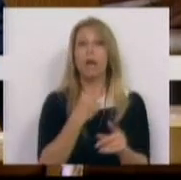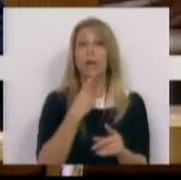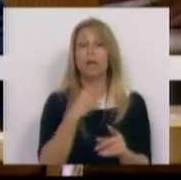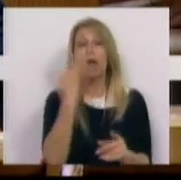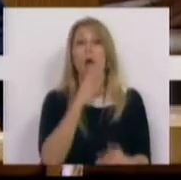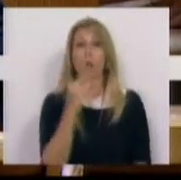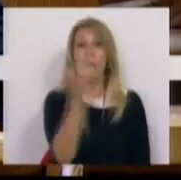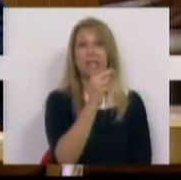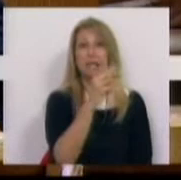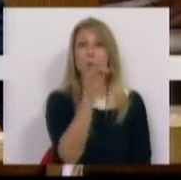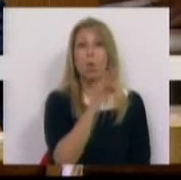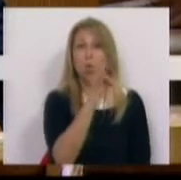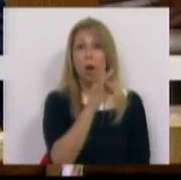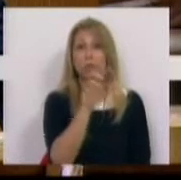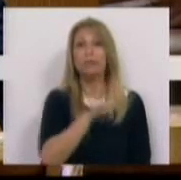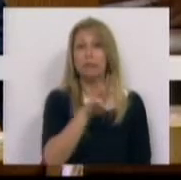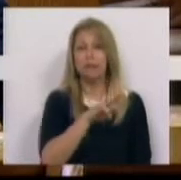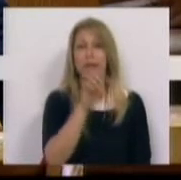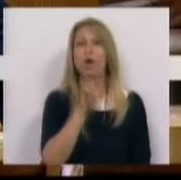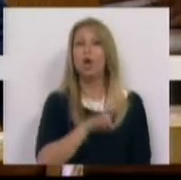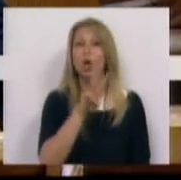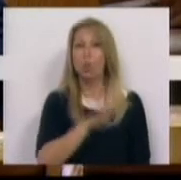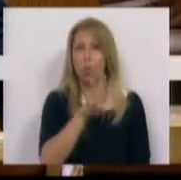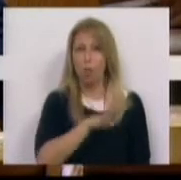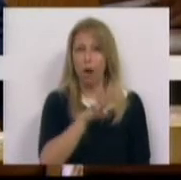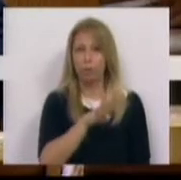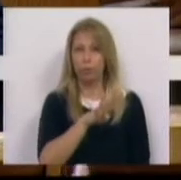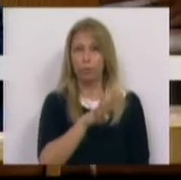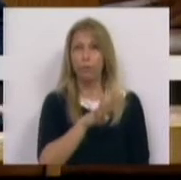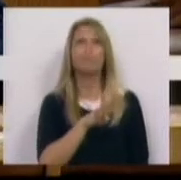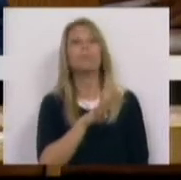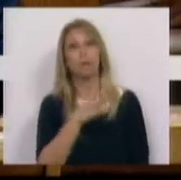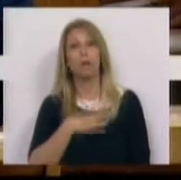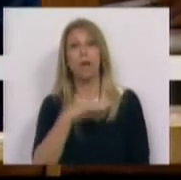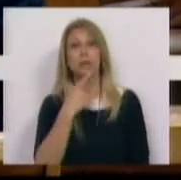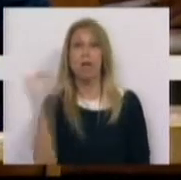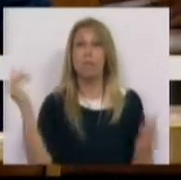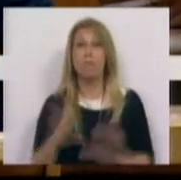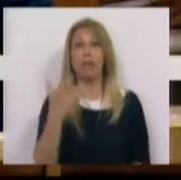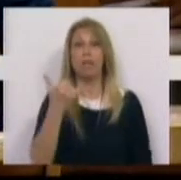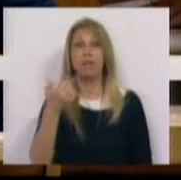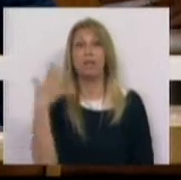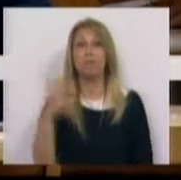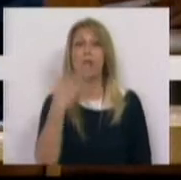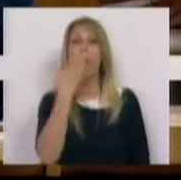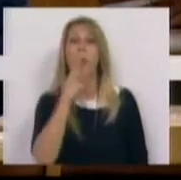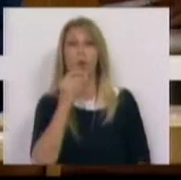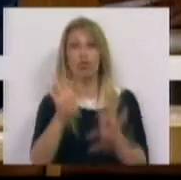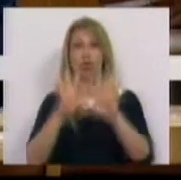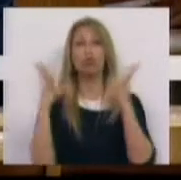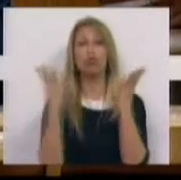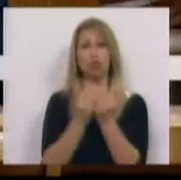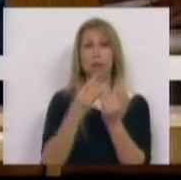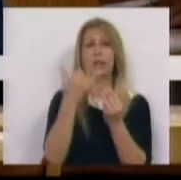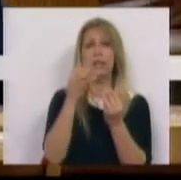anos de escolaridade, ou seja, menos 25 mil alunos, num total de 65